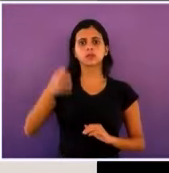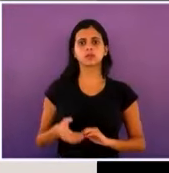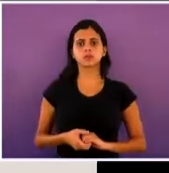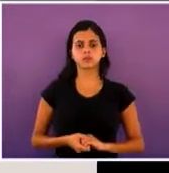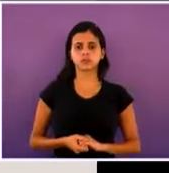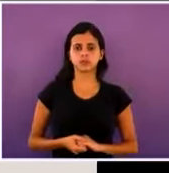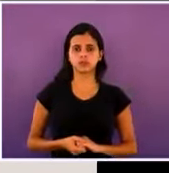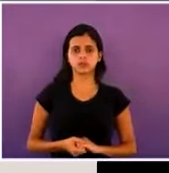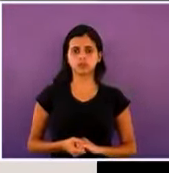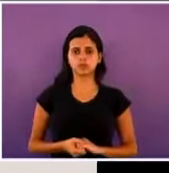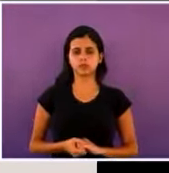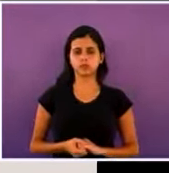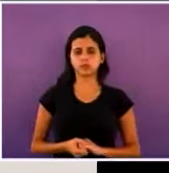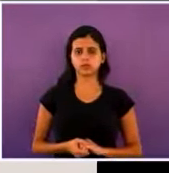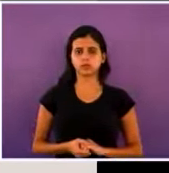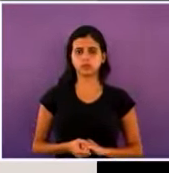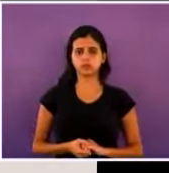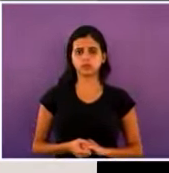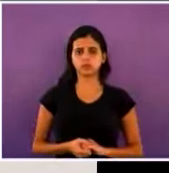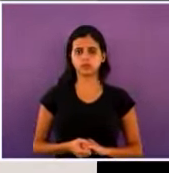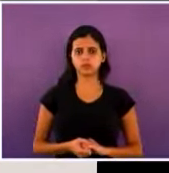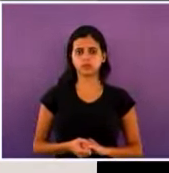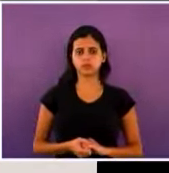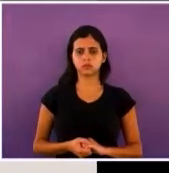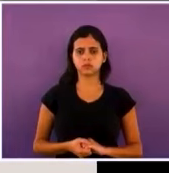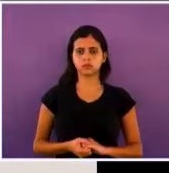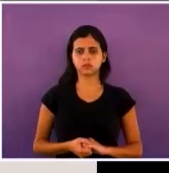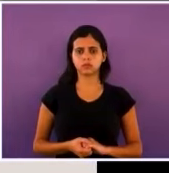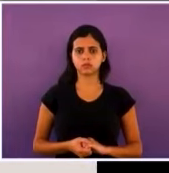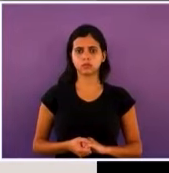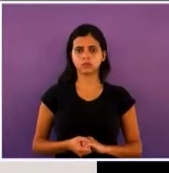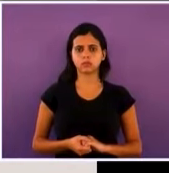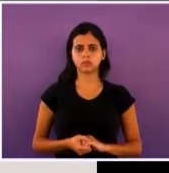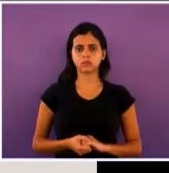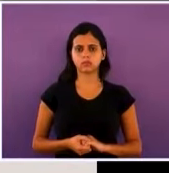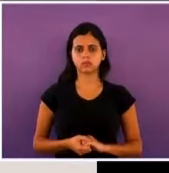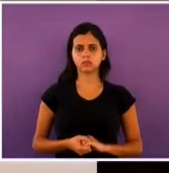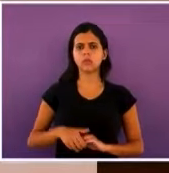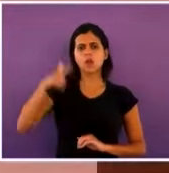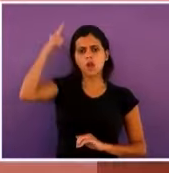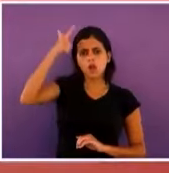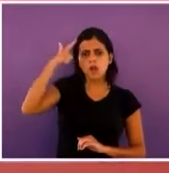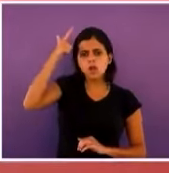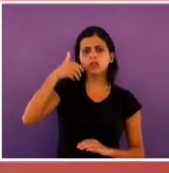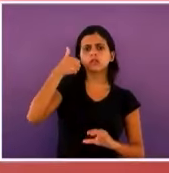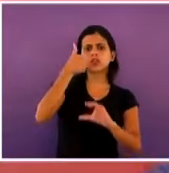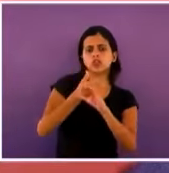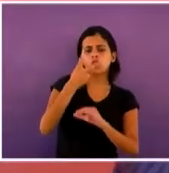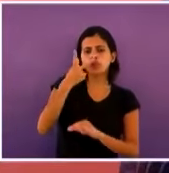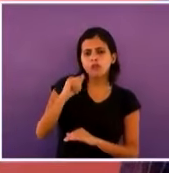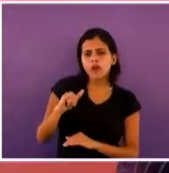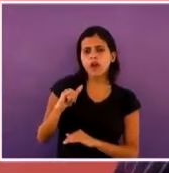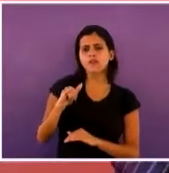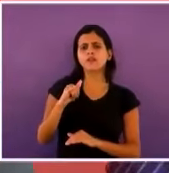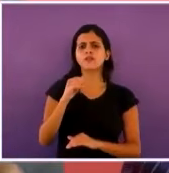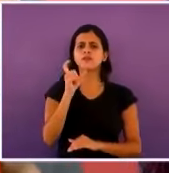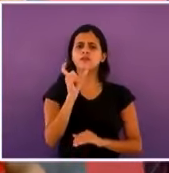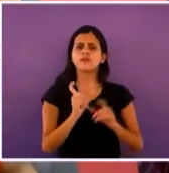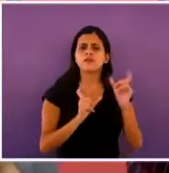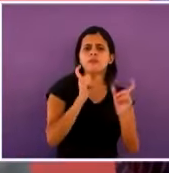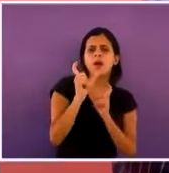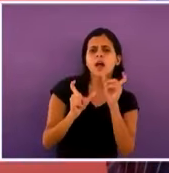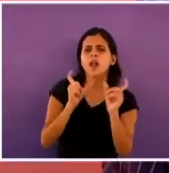high words of appreciation for what the Pope is and does. Muitos líderes evangélicos têm palavras bem elevadas